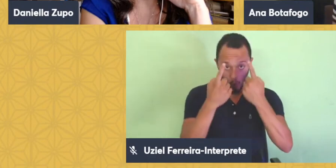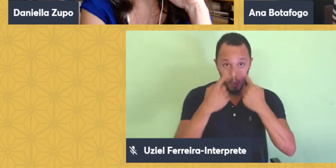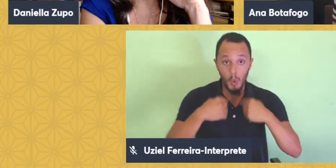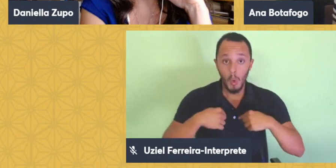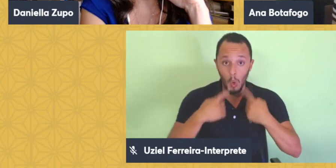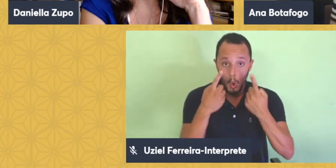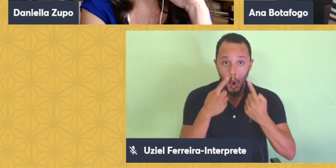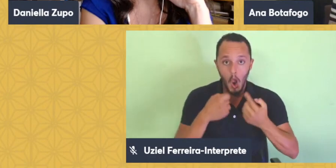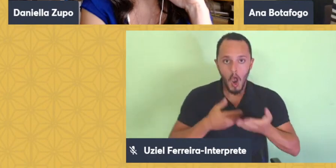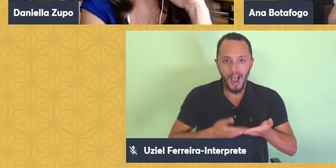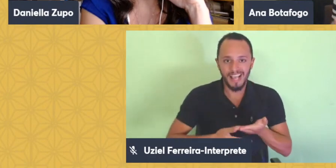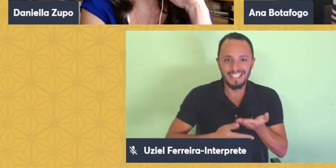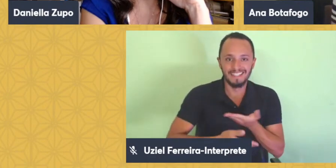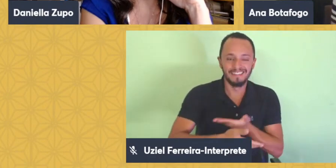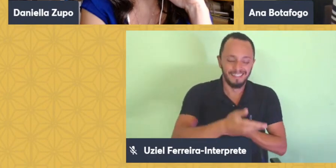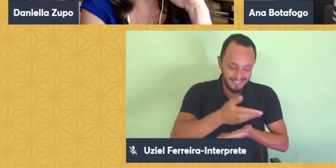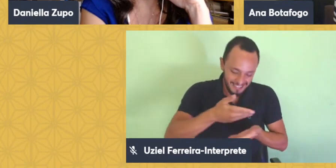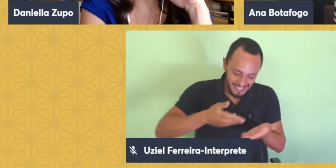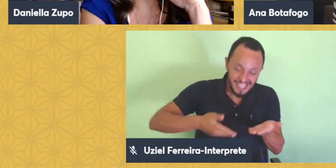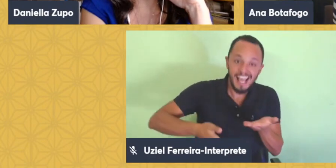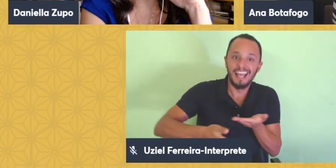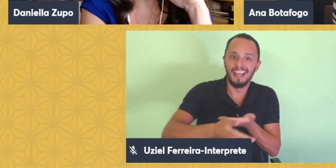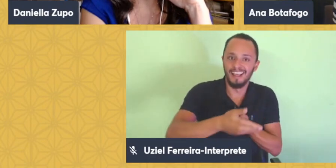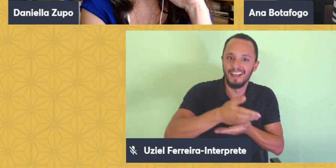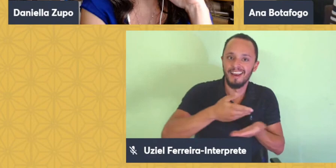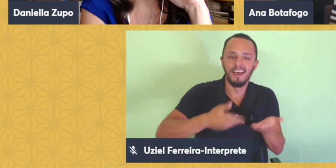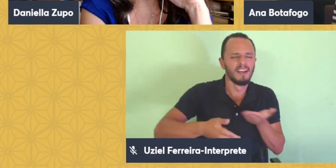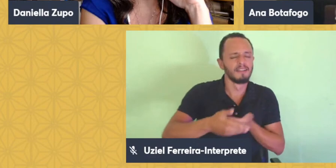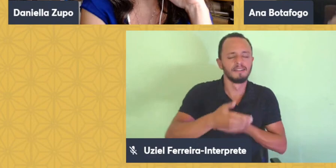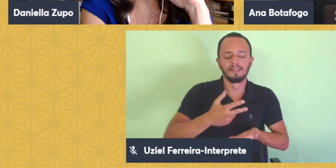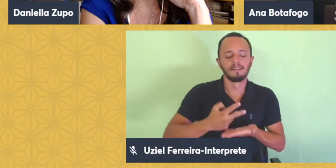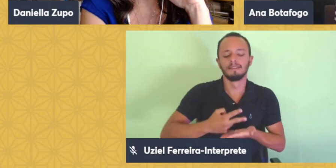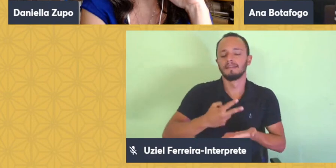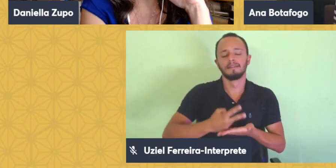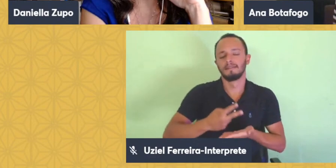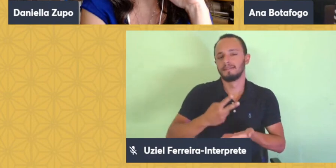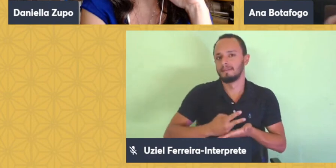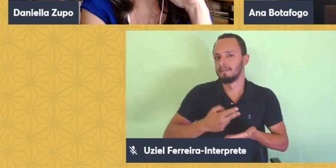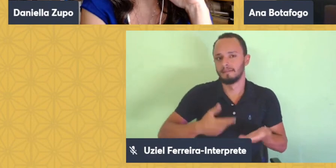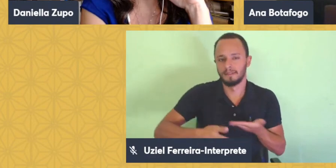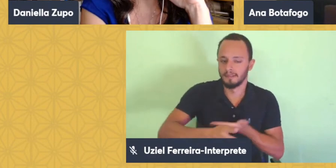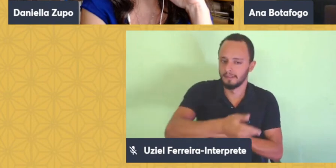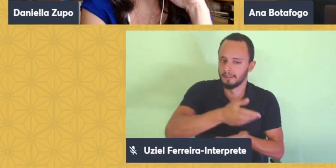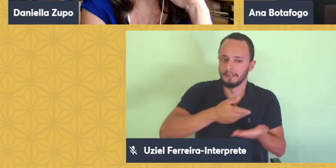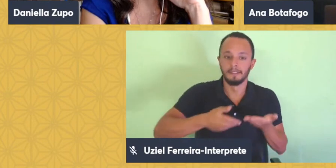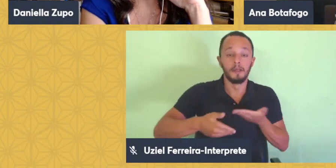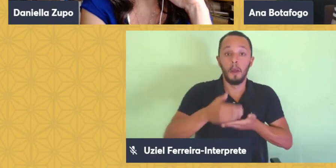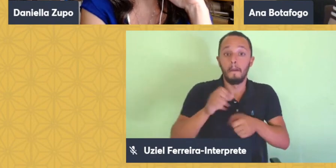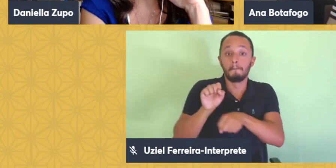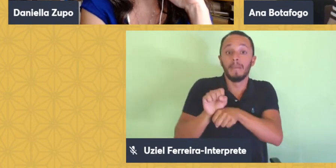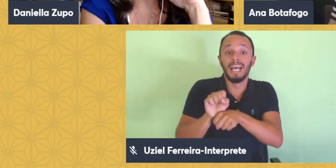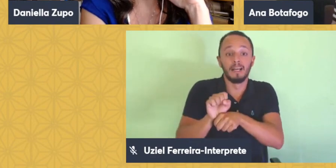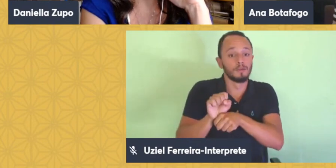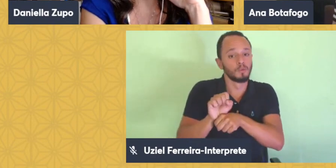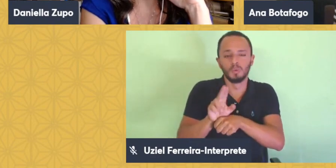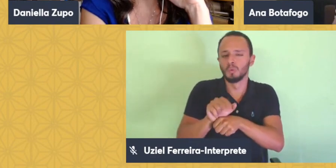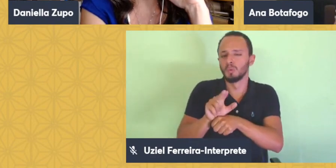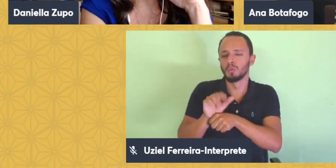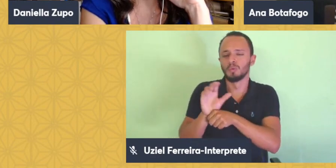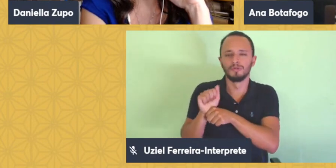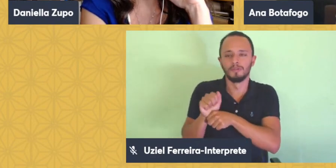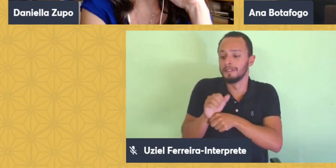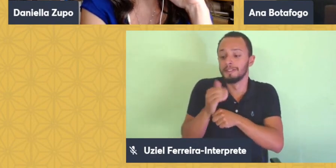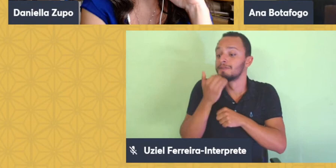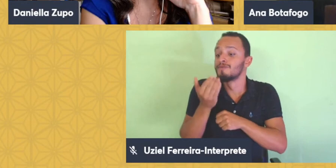interage é constantemente esse corpo jamais fica parado esse um